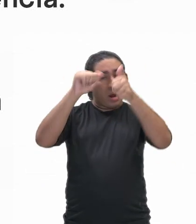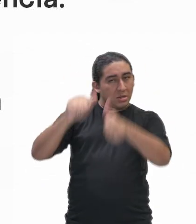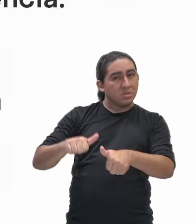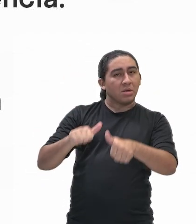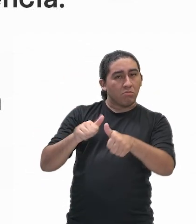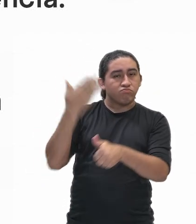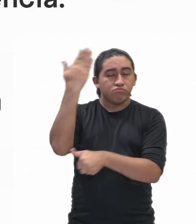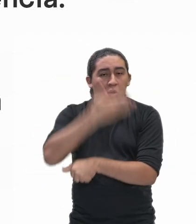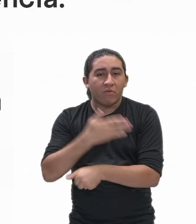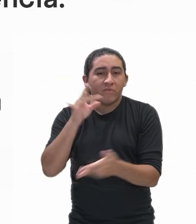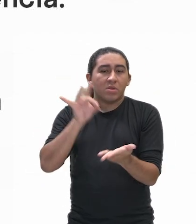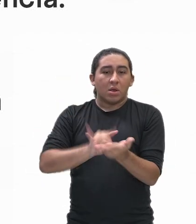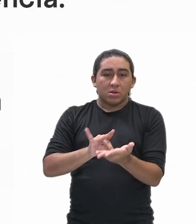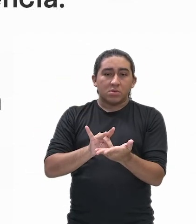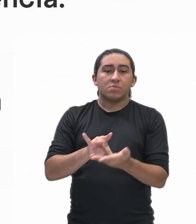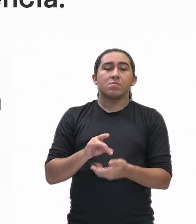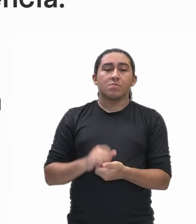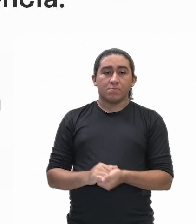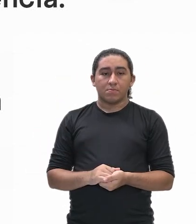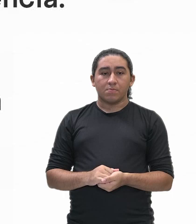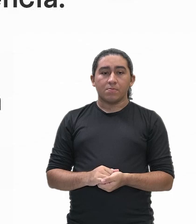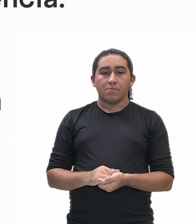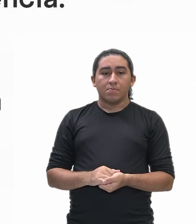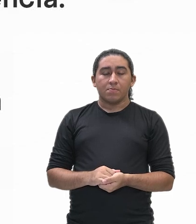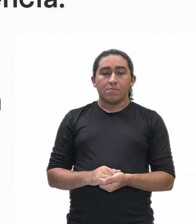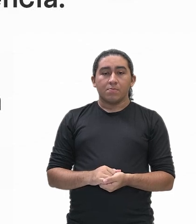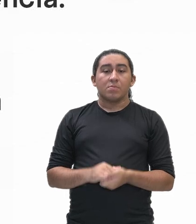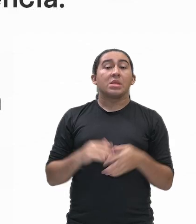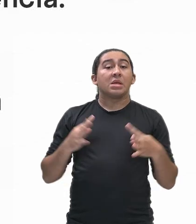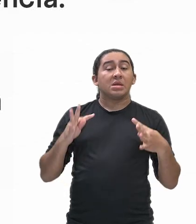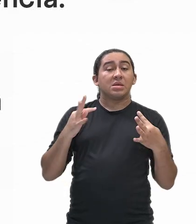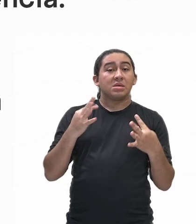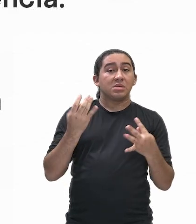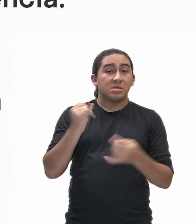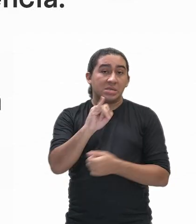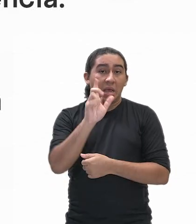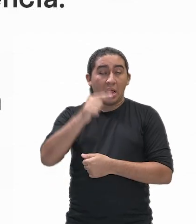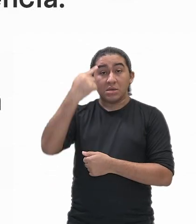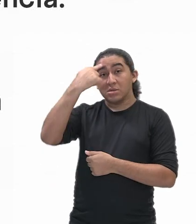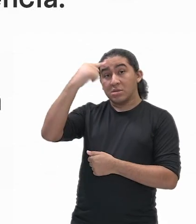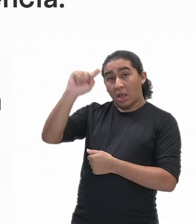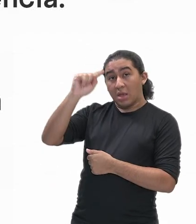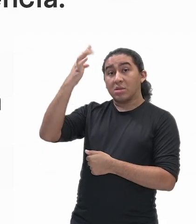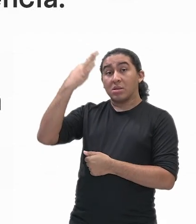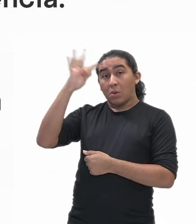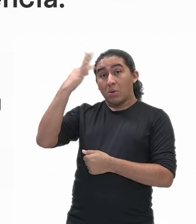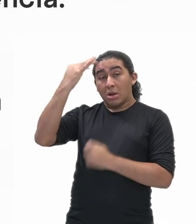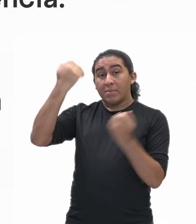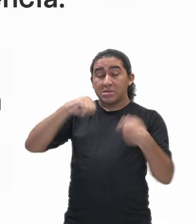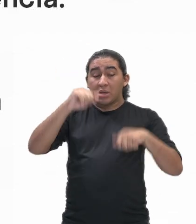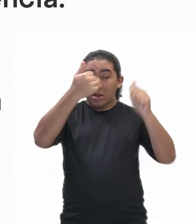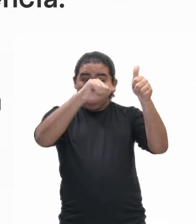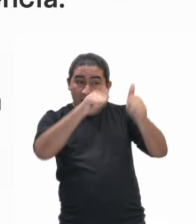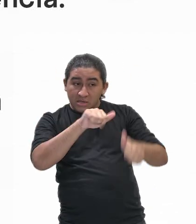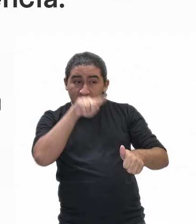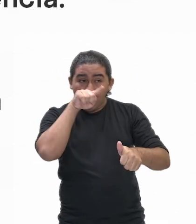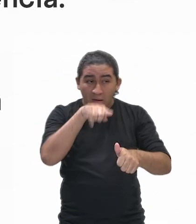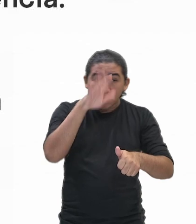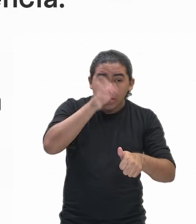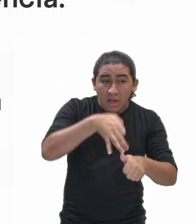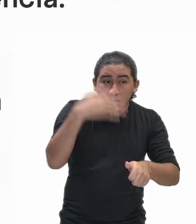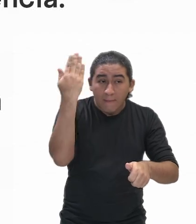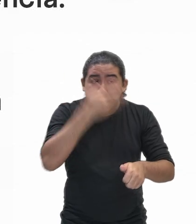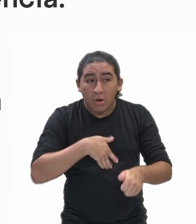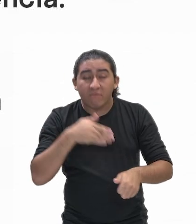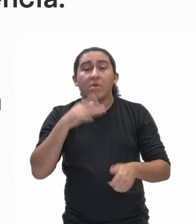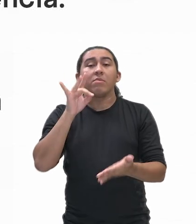aí a verificabilidade. Toda ideia e teoria deve ser verificada e comprovada sob